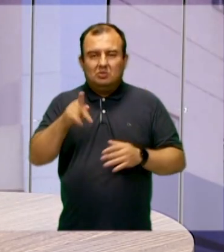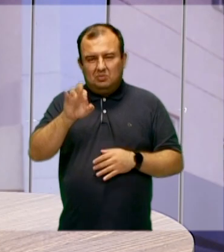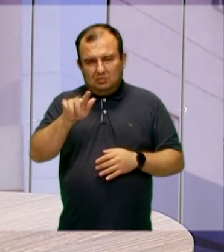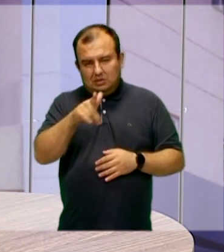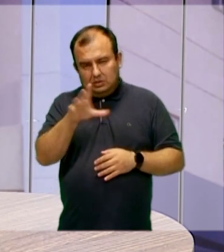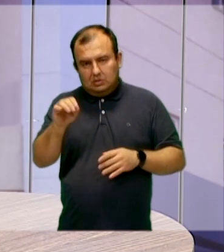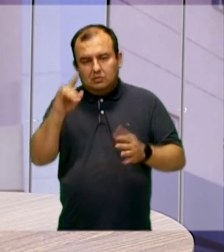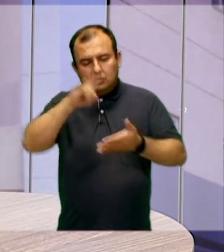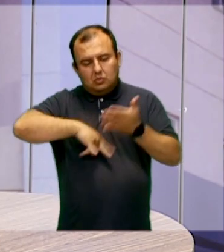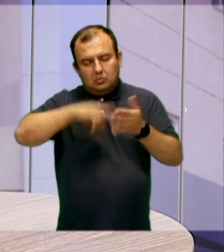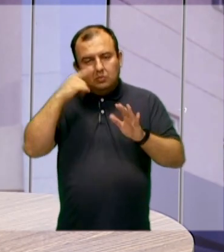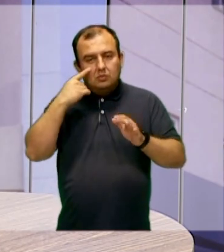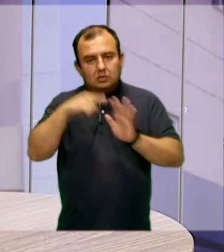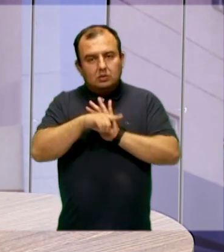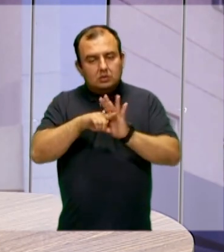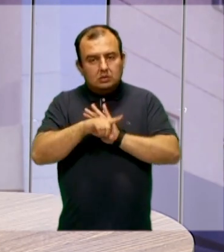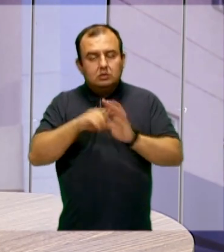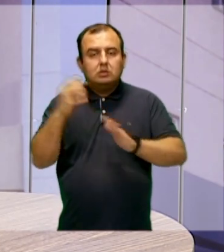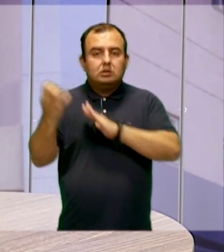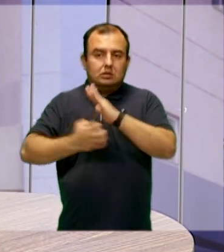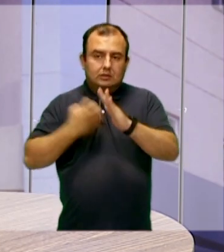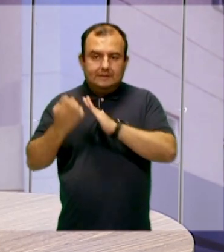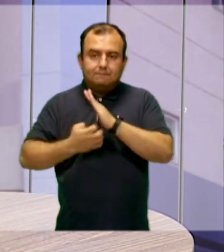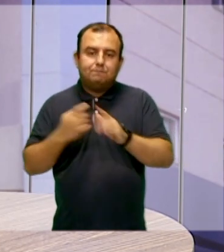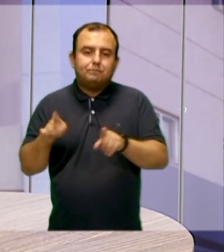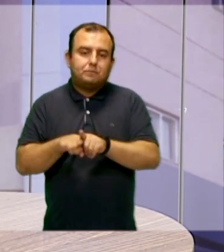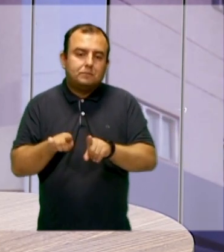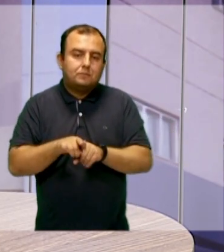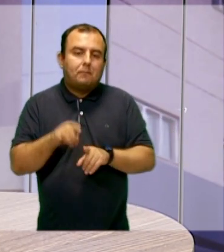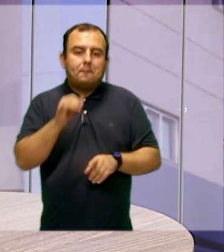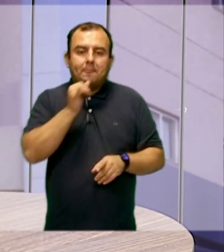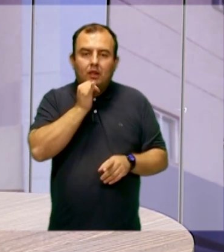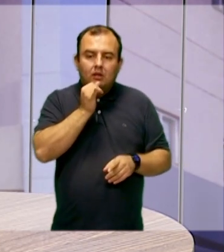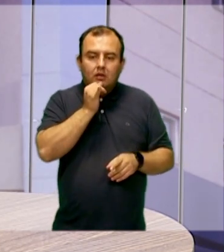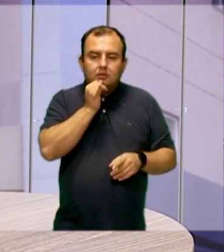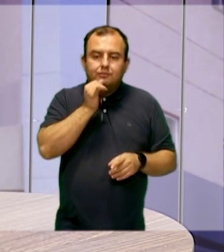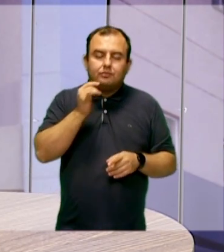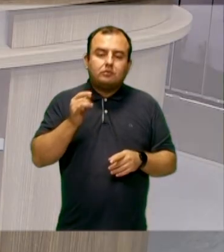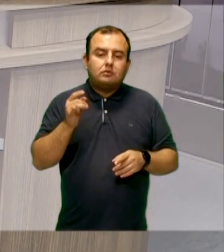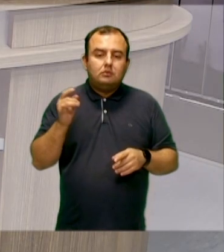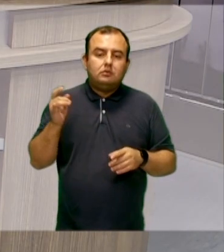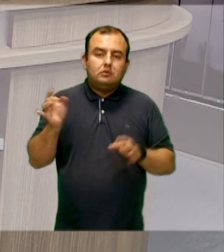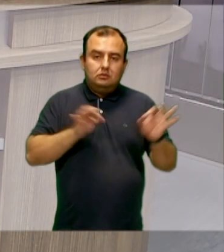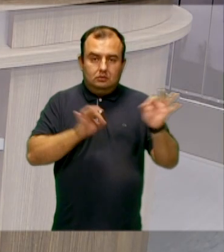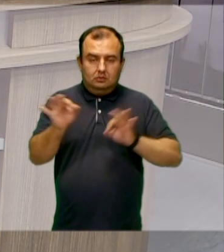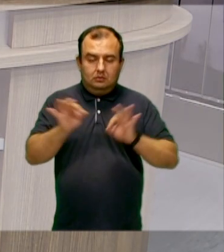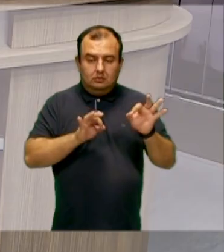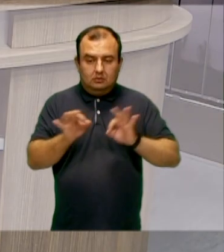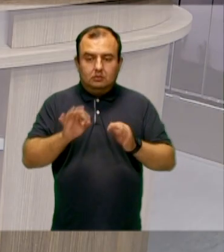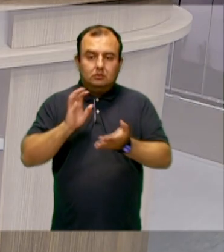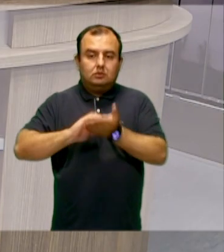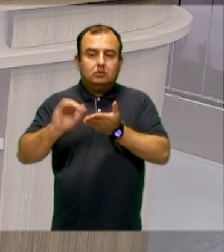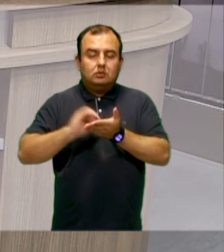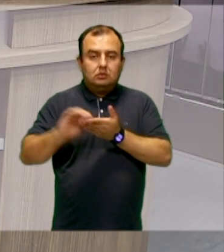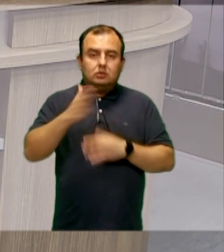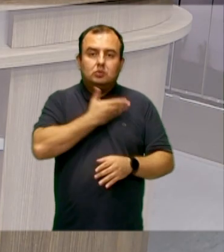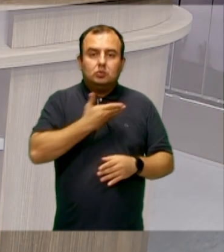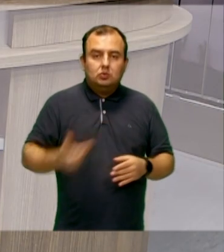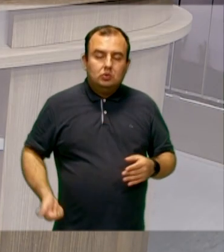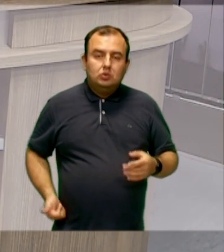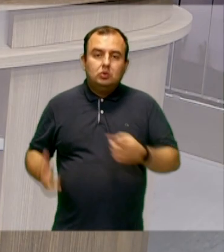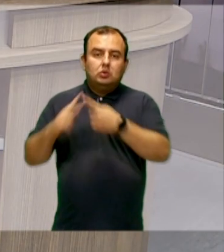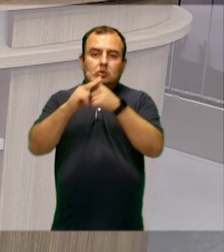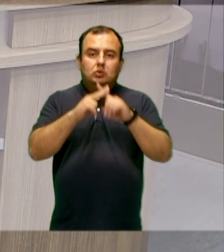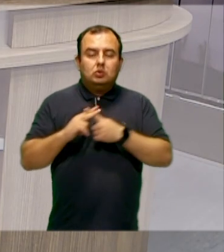as documentações, planilhas das empresas, né? Então, por exemplo, a gente está preparando para mandar para a Secretaria de Governo da